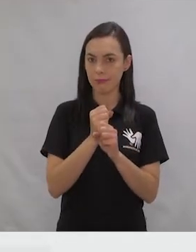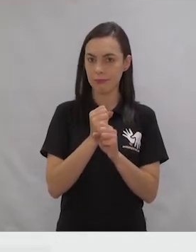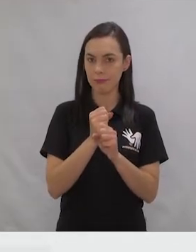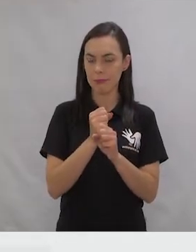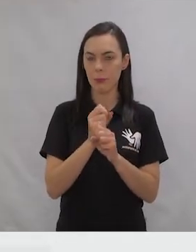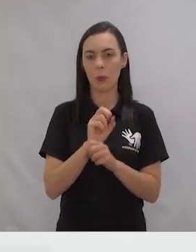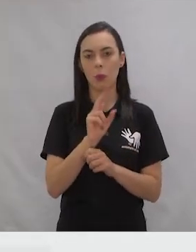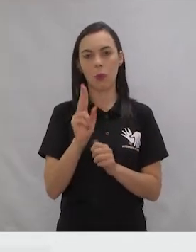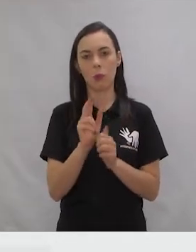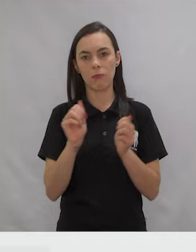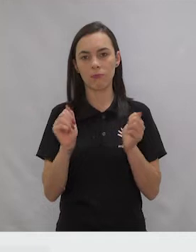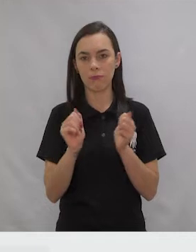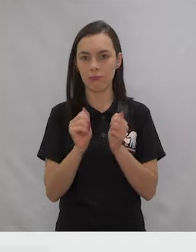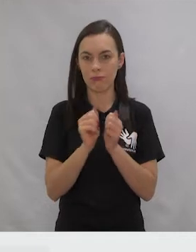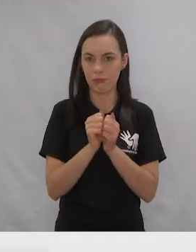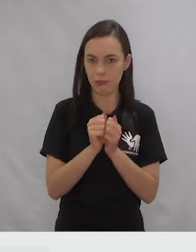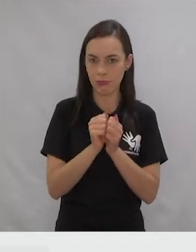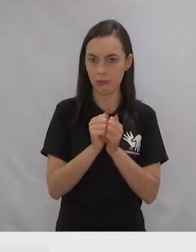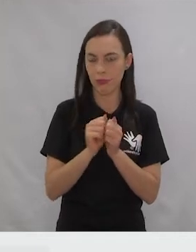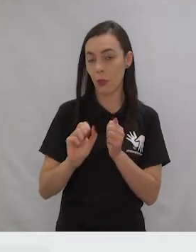somar. Juntar,